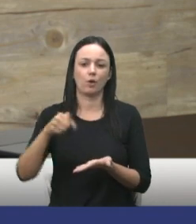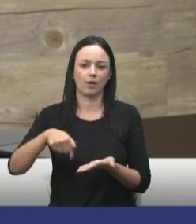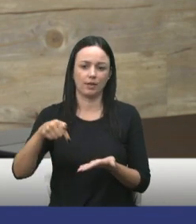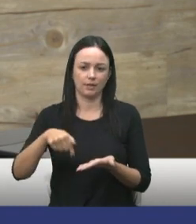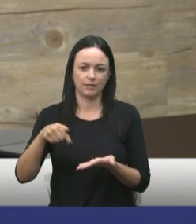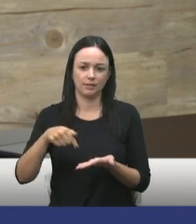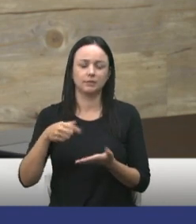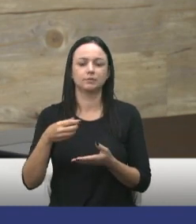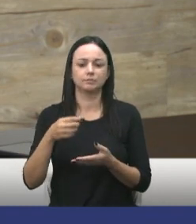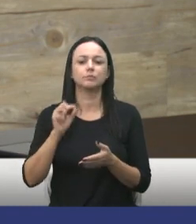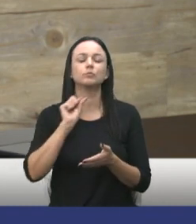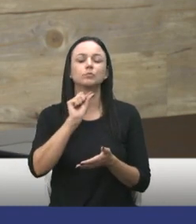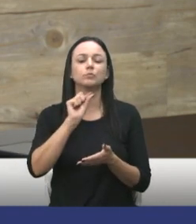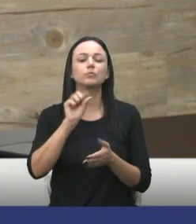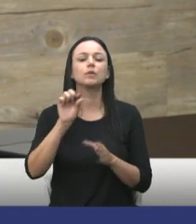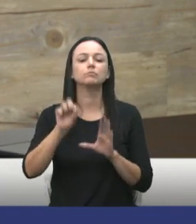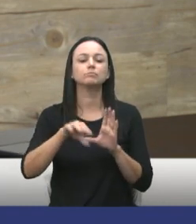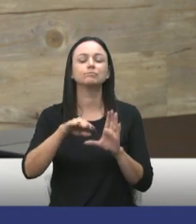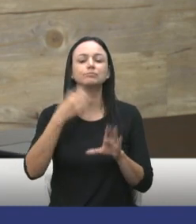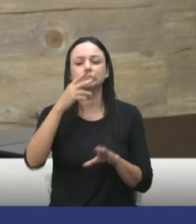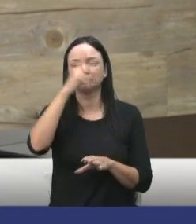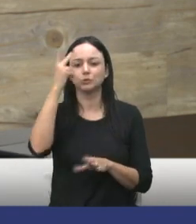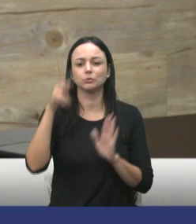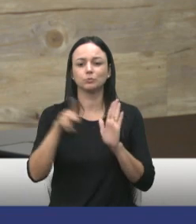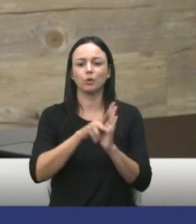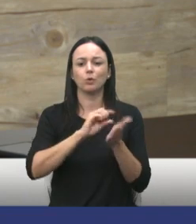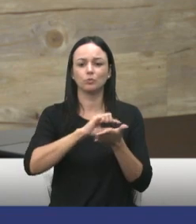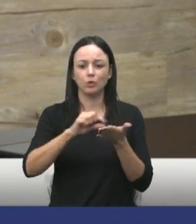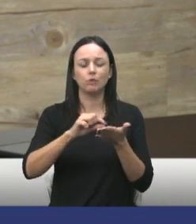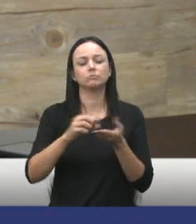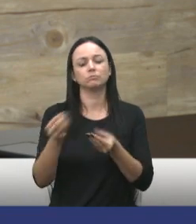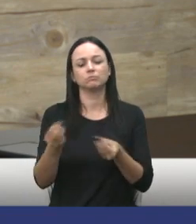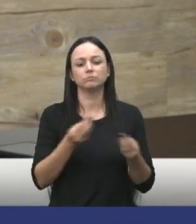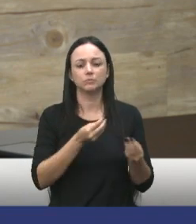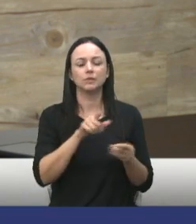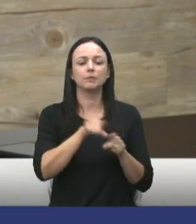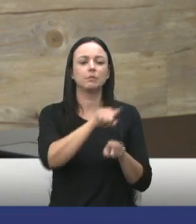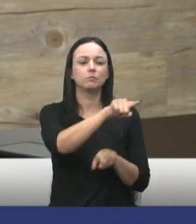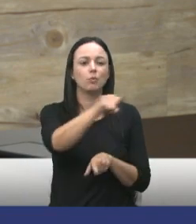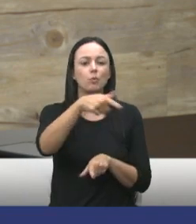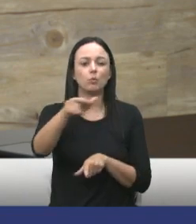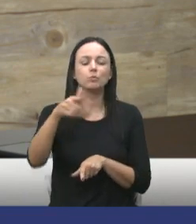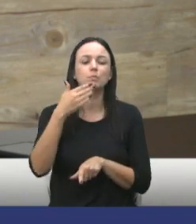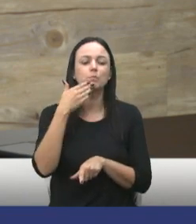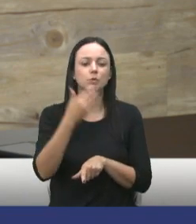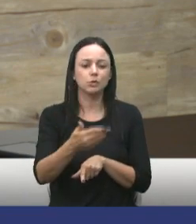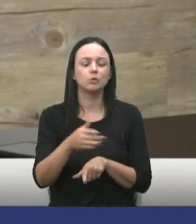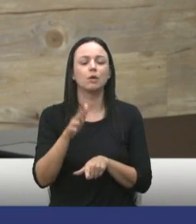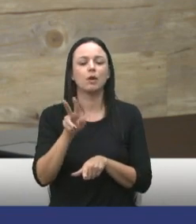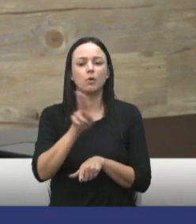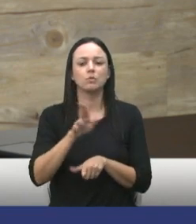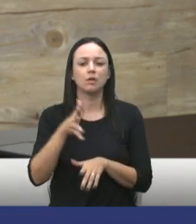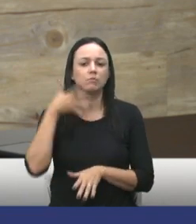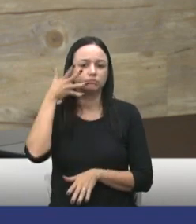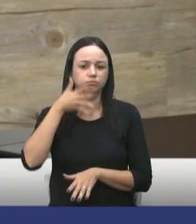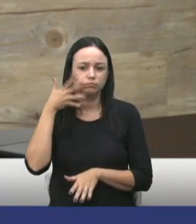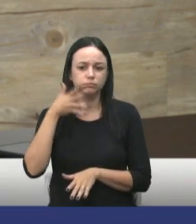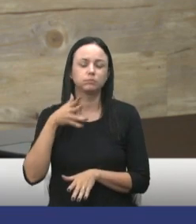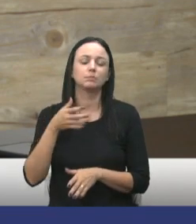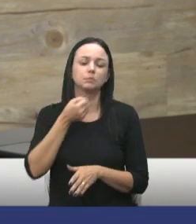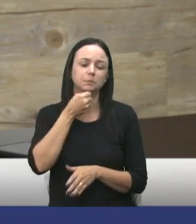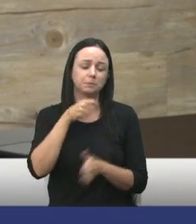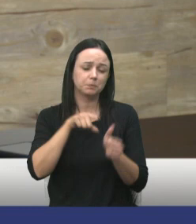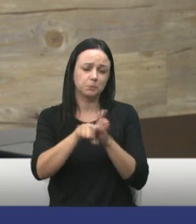endereçando para a gente, né, e os outros que fizeram também os seus pedidos, os que quiserem usar a palavra, tiverem as suas